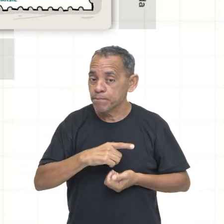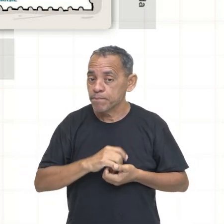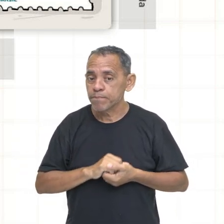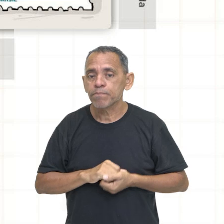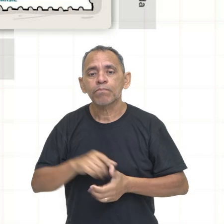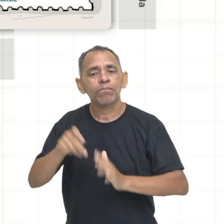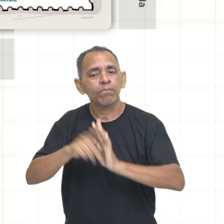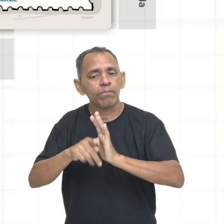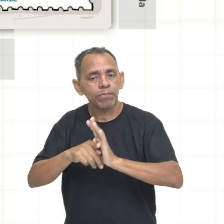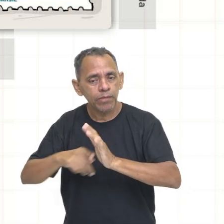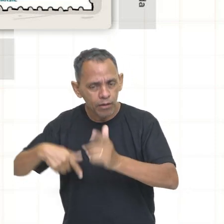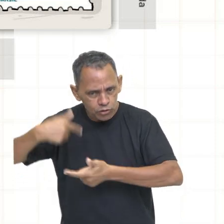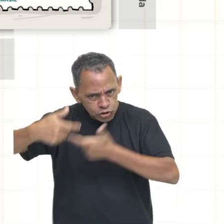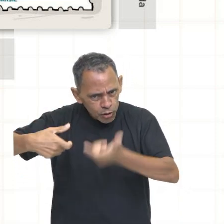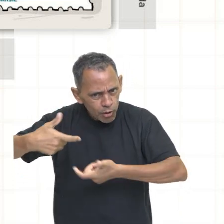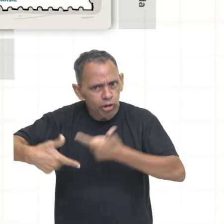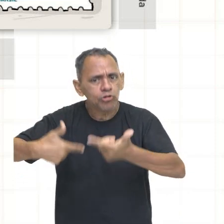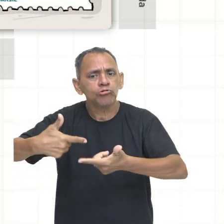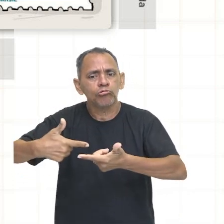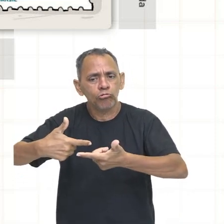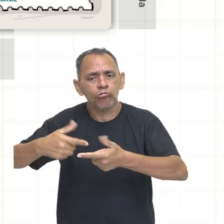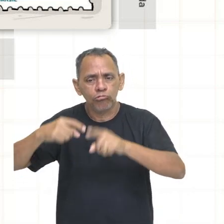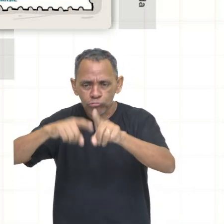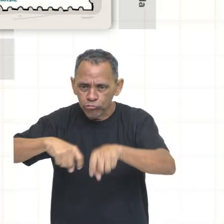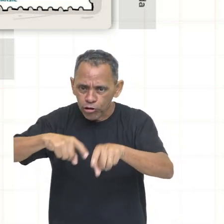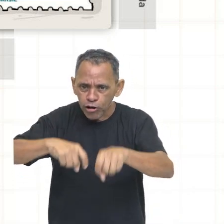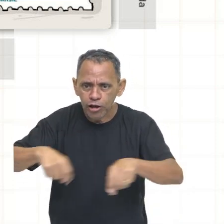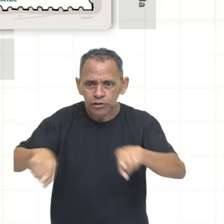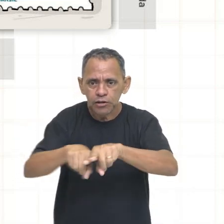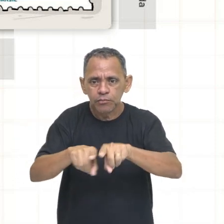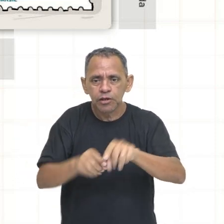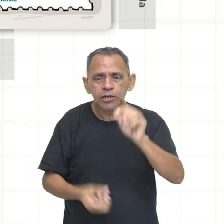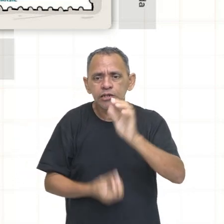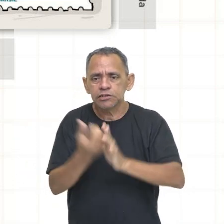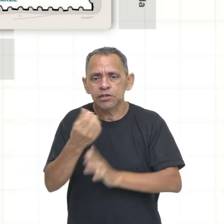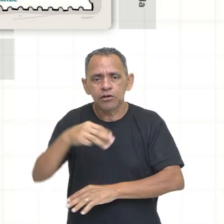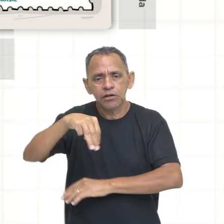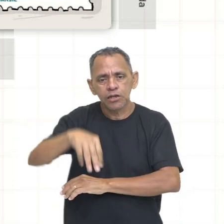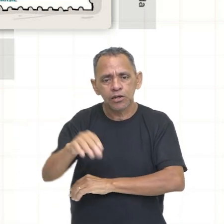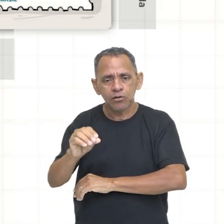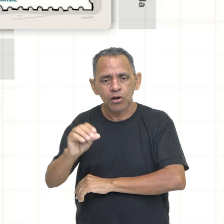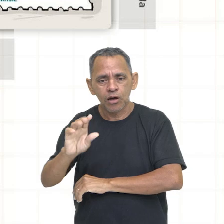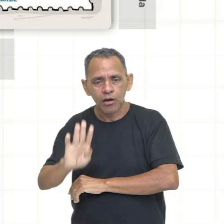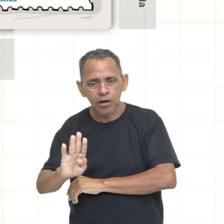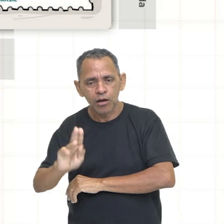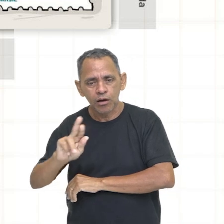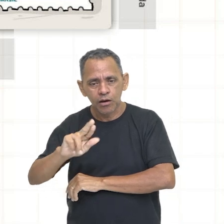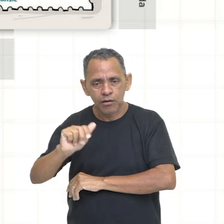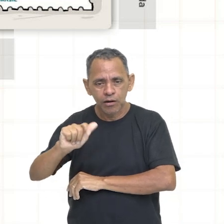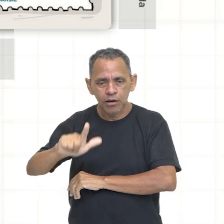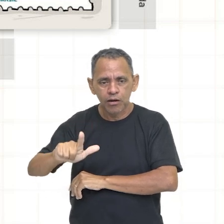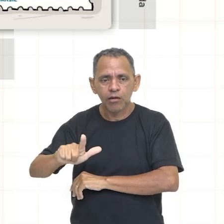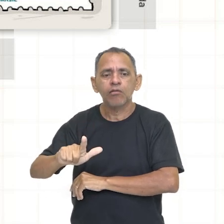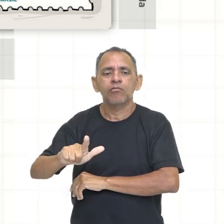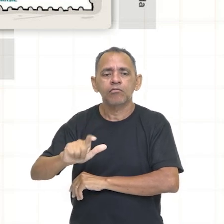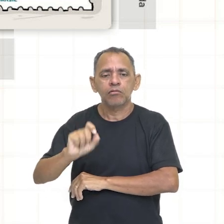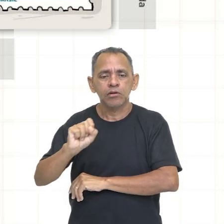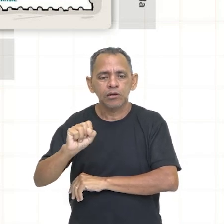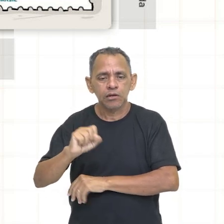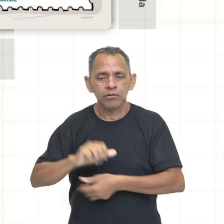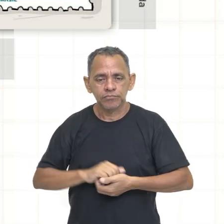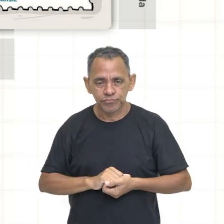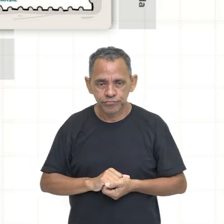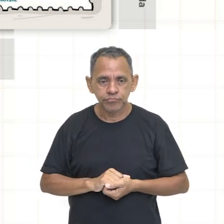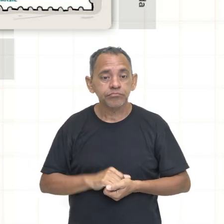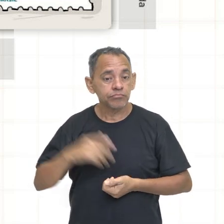assistência para os trabalhadores rurais. A criação do Mobral. Professor, o que era o Mobral? Era um tipo